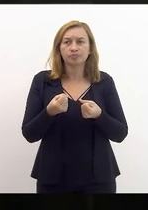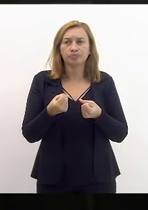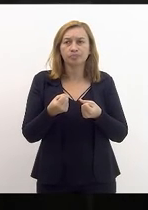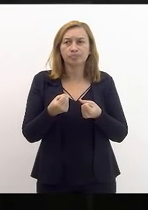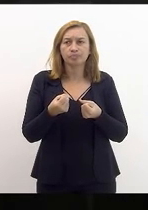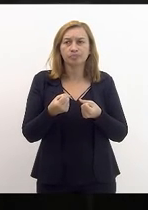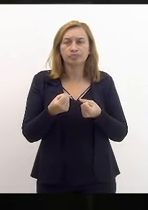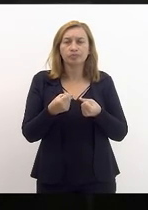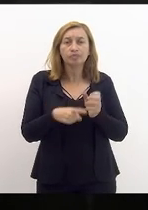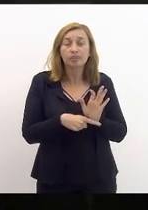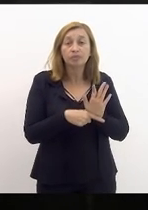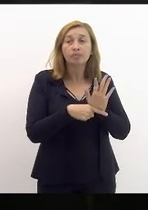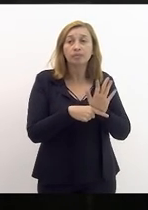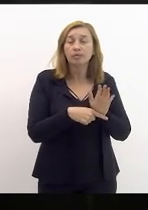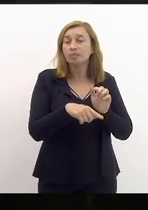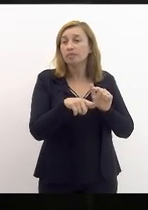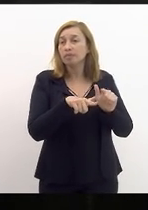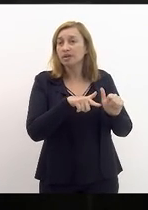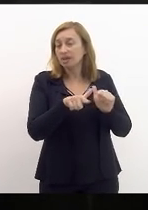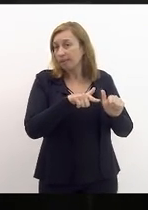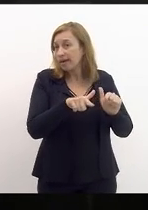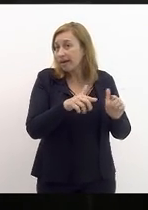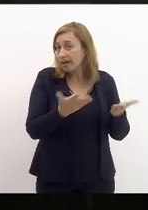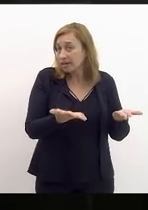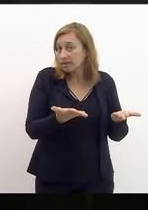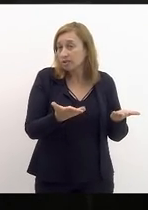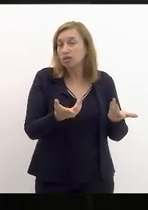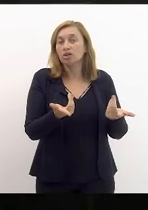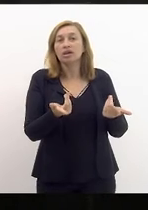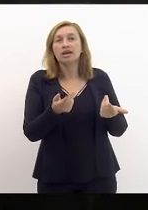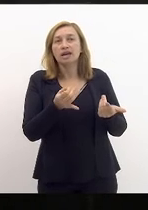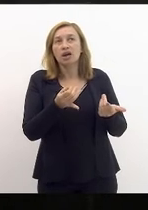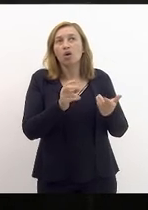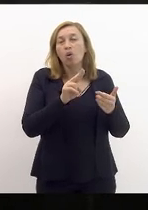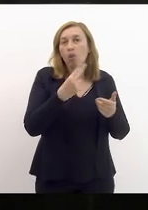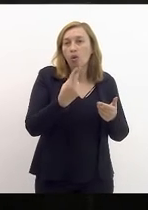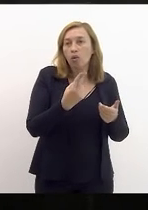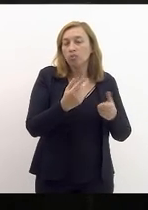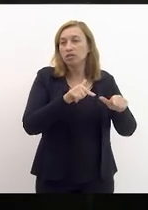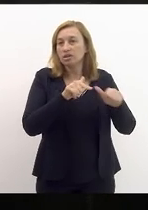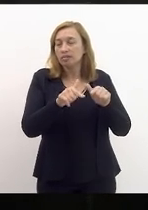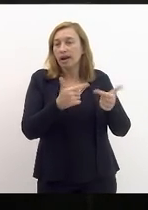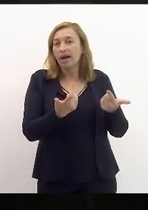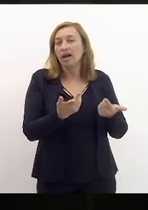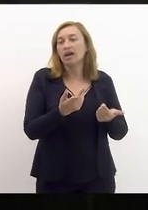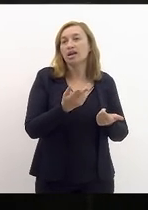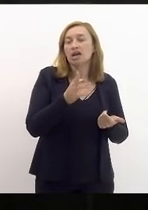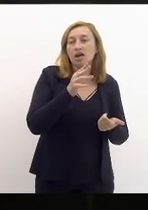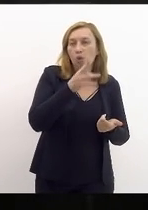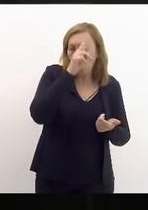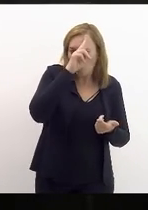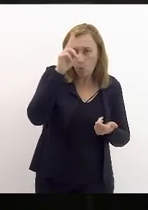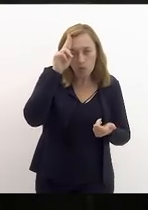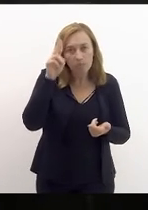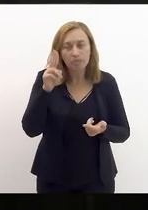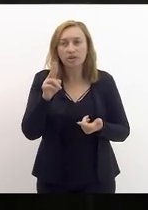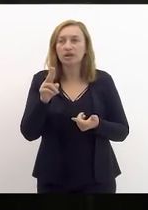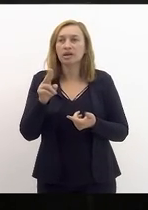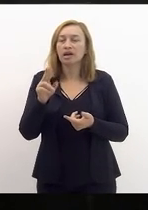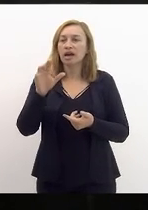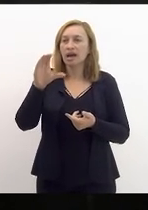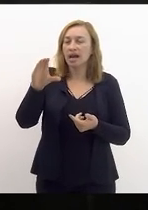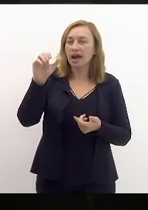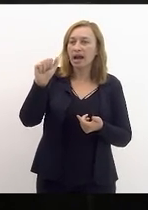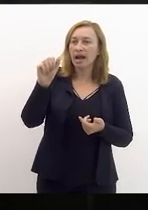serviço à população no caso do Uber dos Carpinteiros dos marceneiros